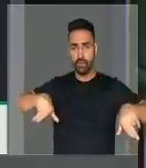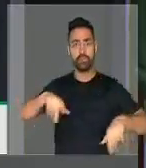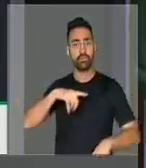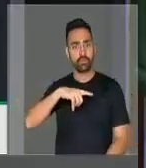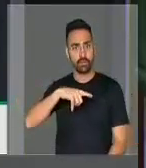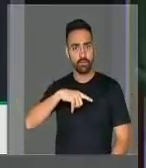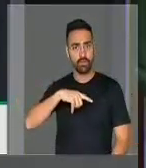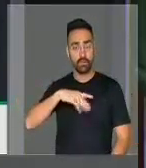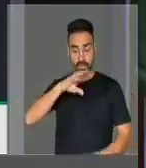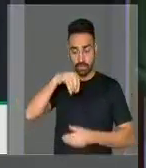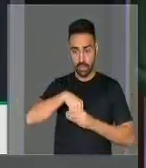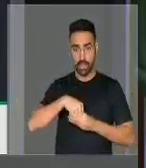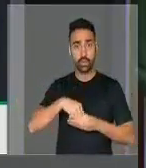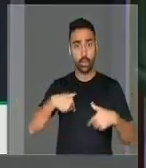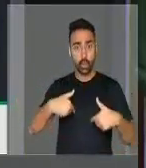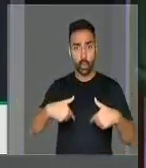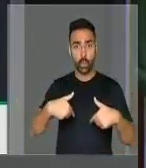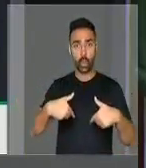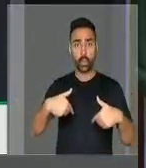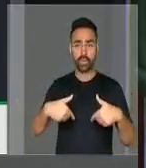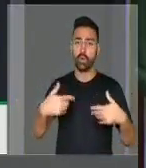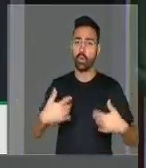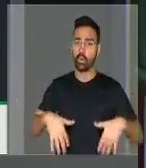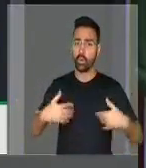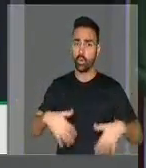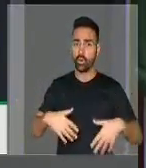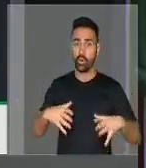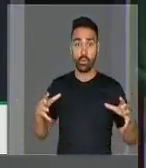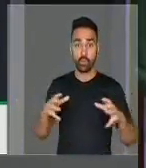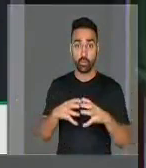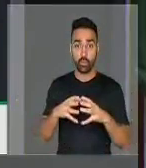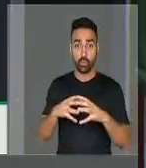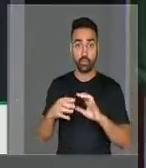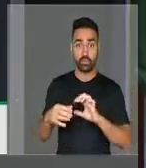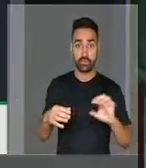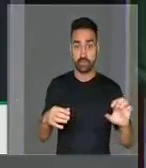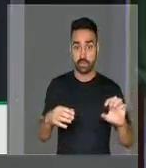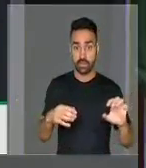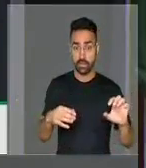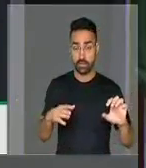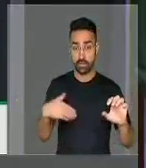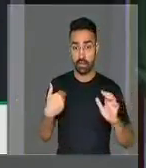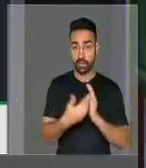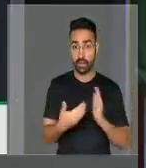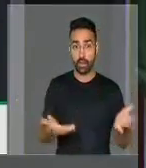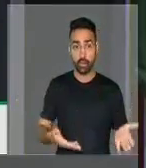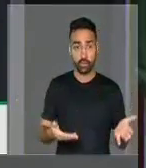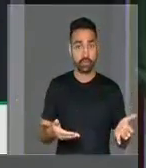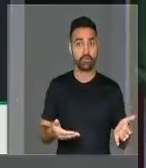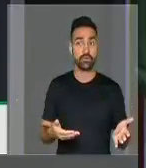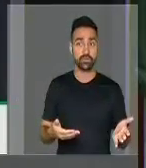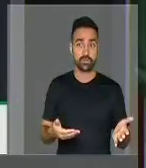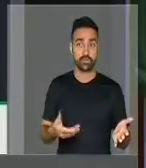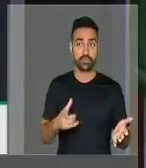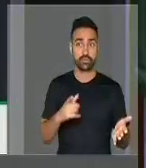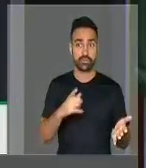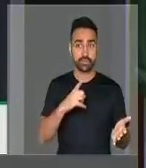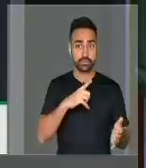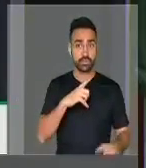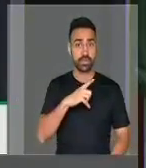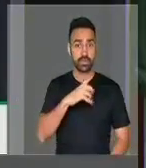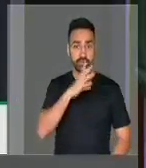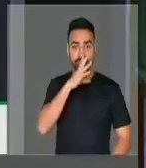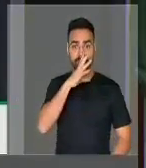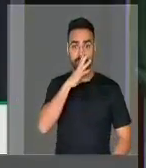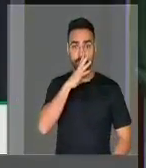Houve luta interna, embora a esquerda até hoje exacerbe tanto isso que acaba